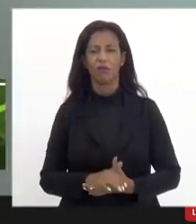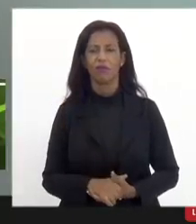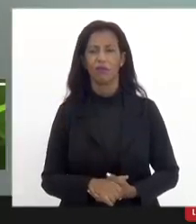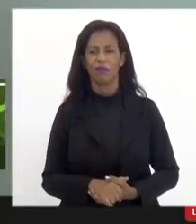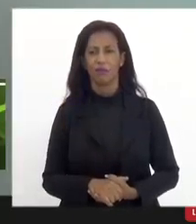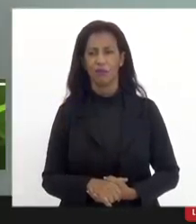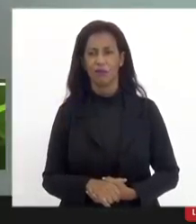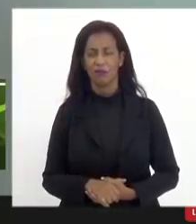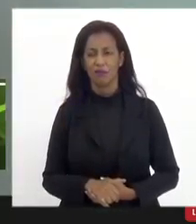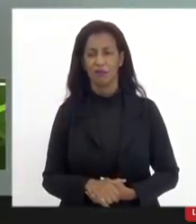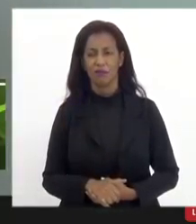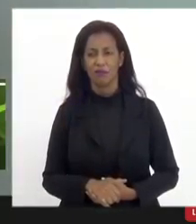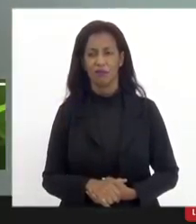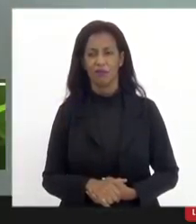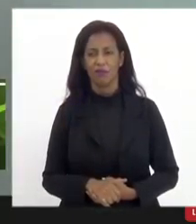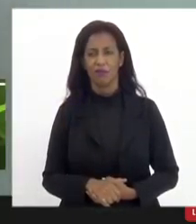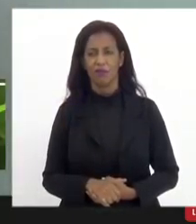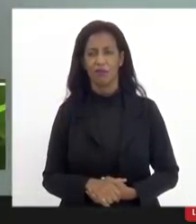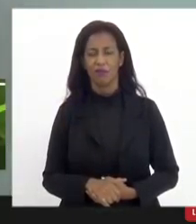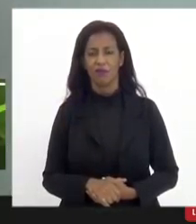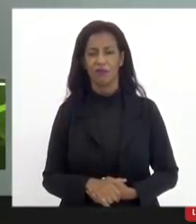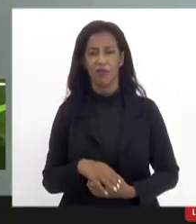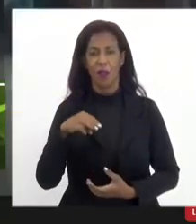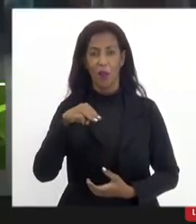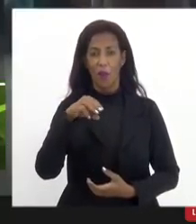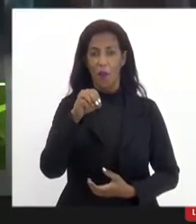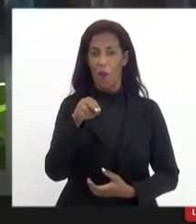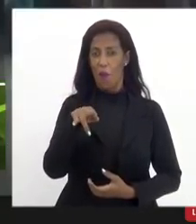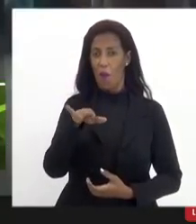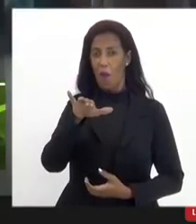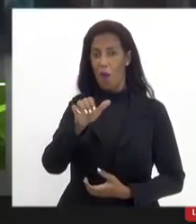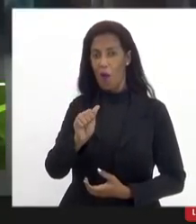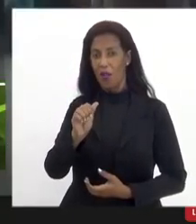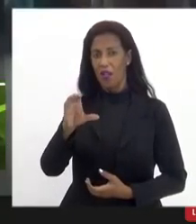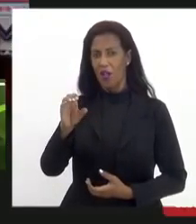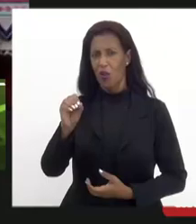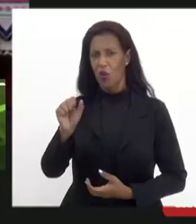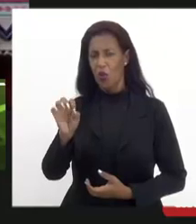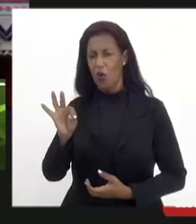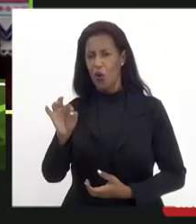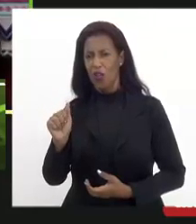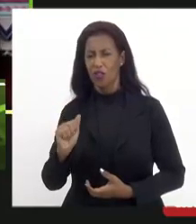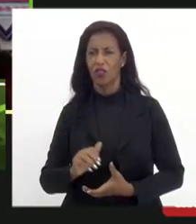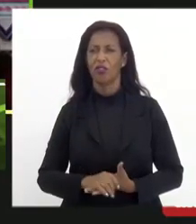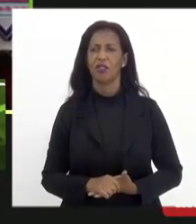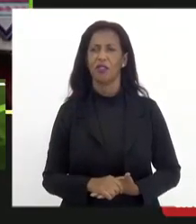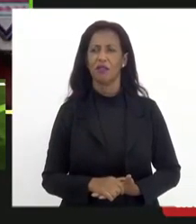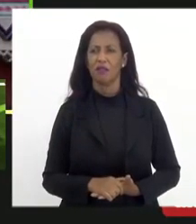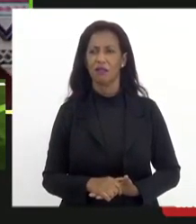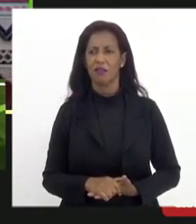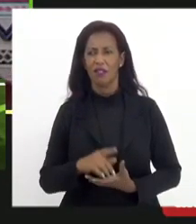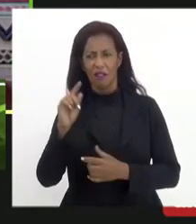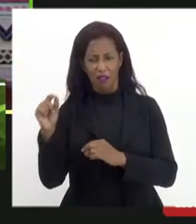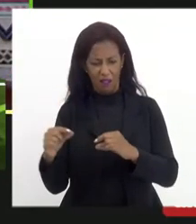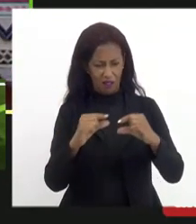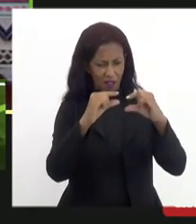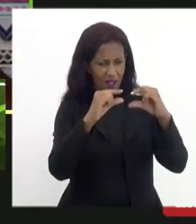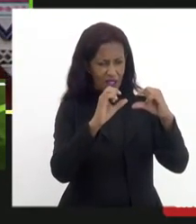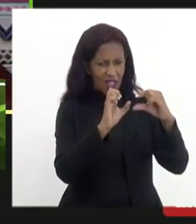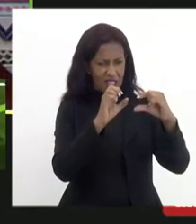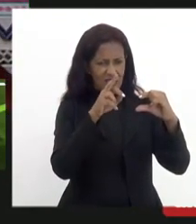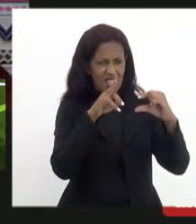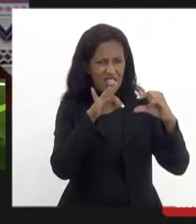Não, Cíntia, é a Mônica Costa. Eu sou a Mônica do IPHAN. Mônica Costa. Eu estou vendo aqui Cíntia. Até achei que era a nossa Cíntia. Mas